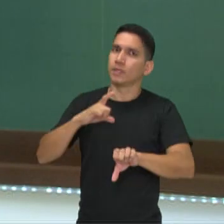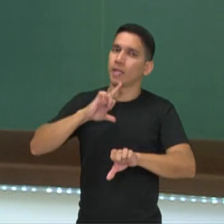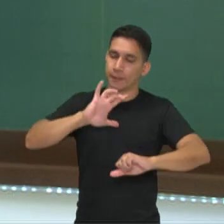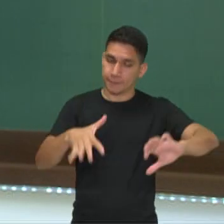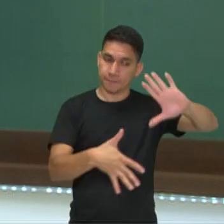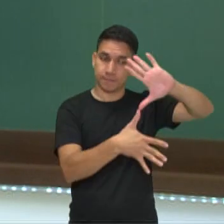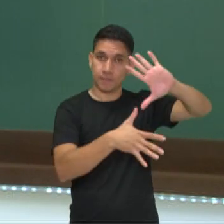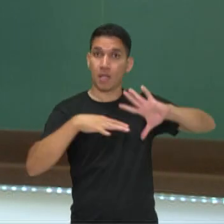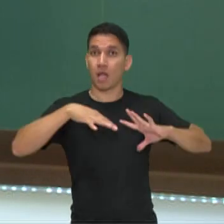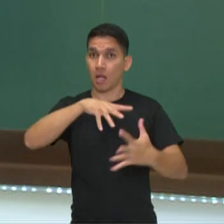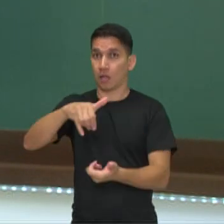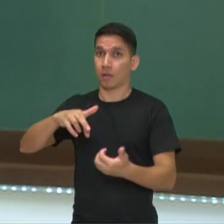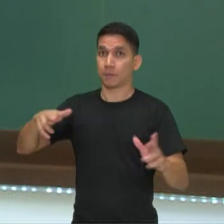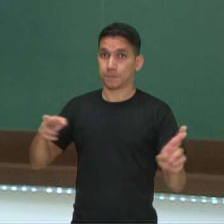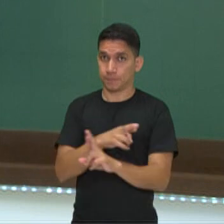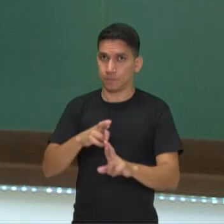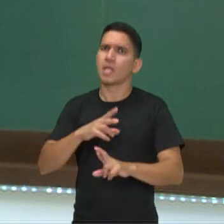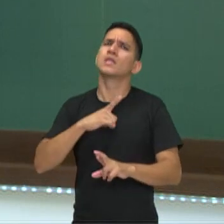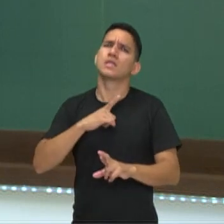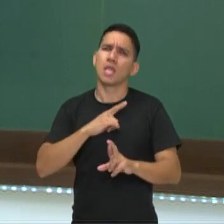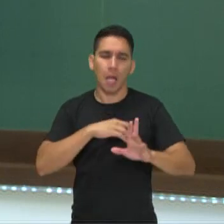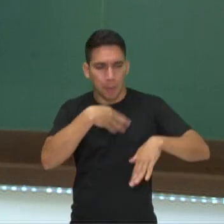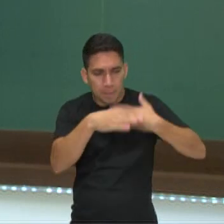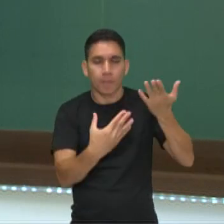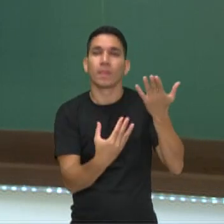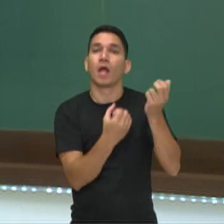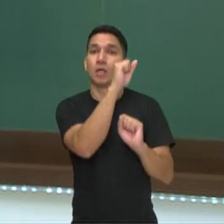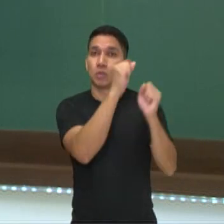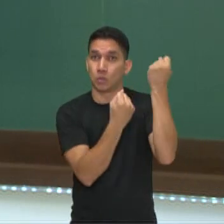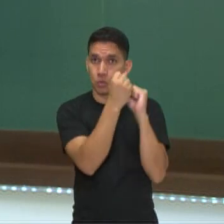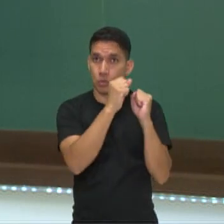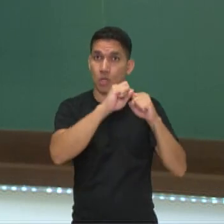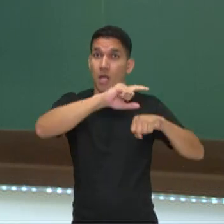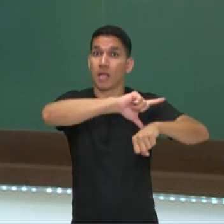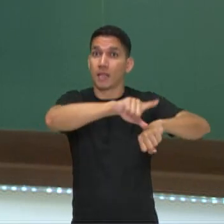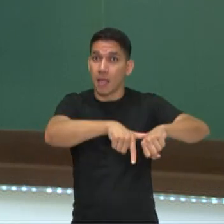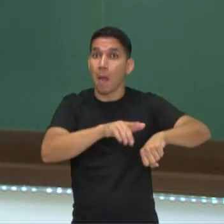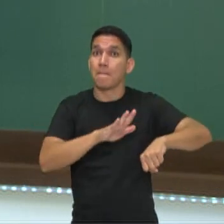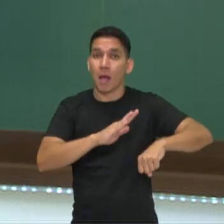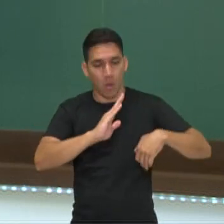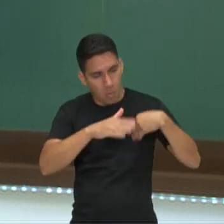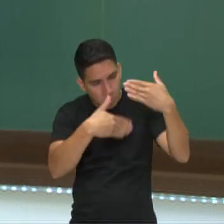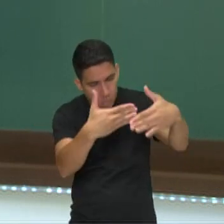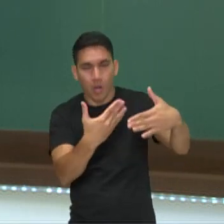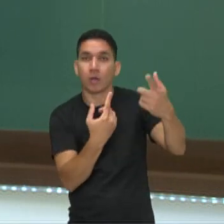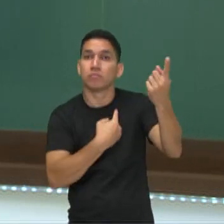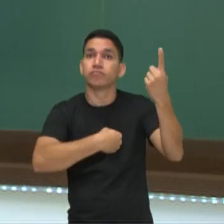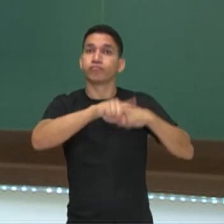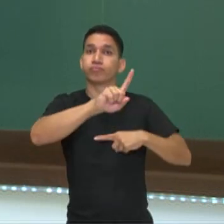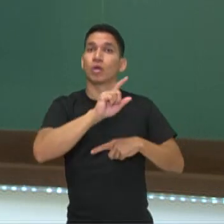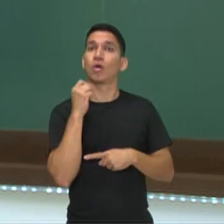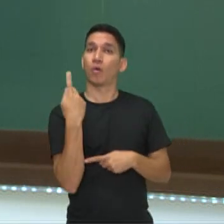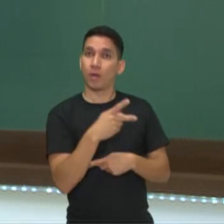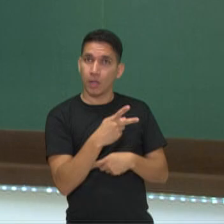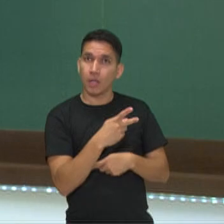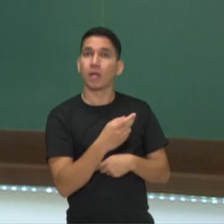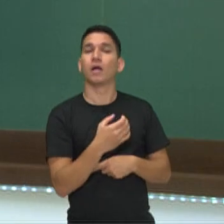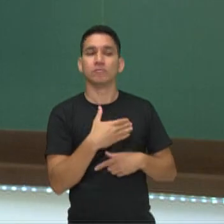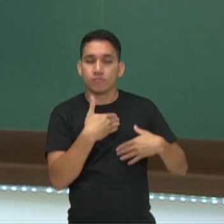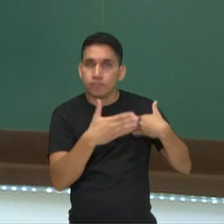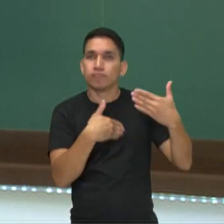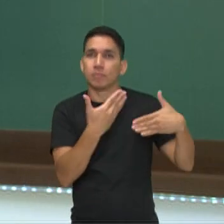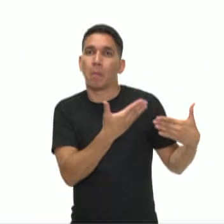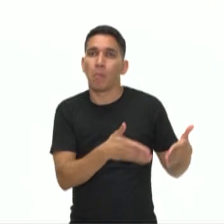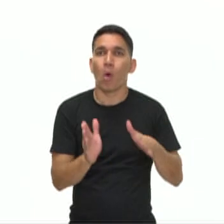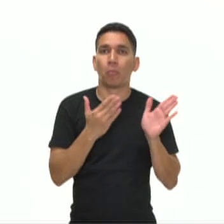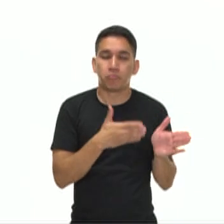América. A gente teve uma industrialização tardia, mas o processo de desenvolvimento foi sendo